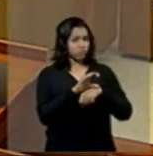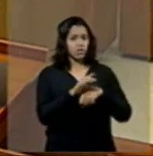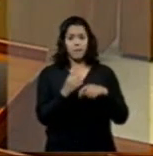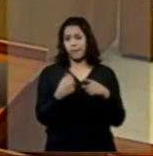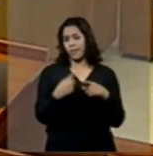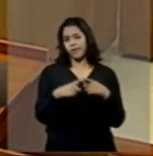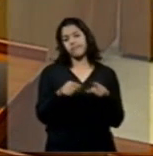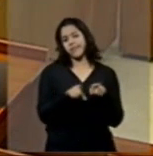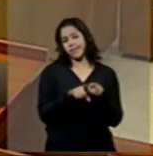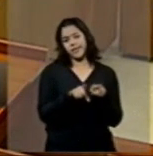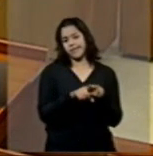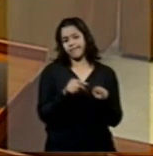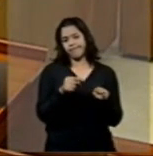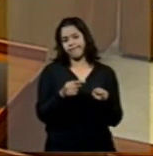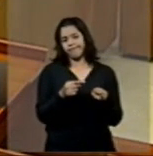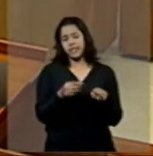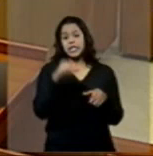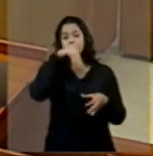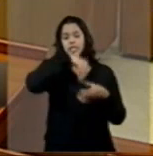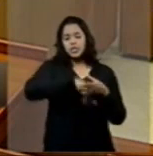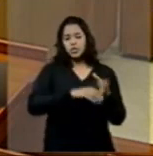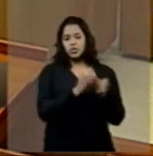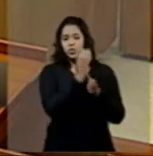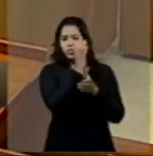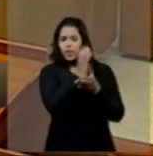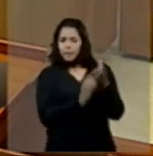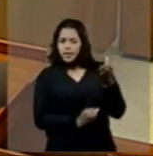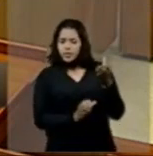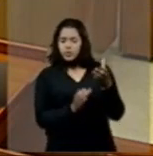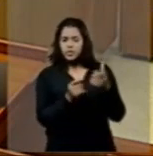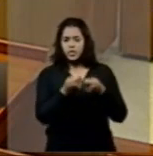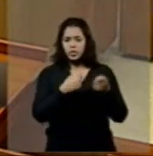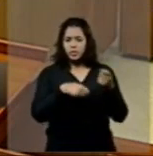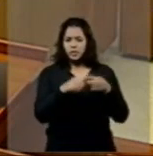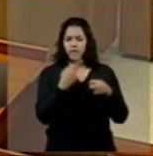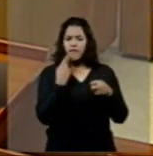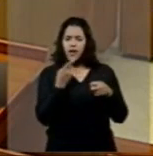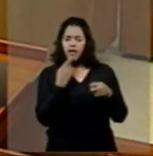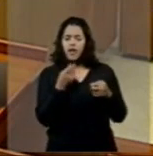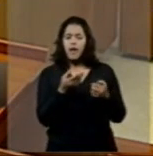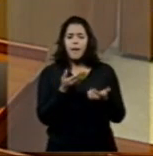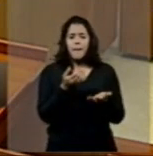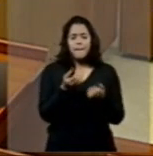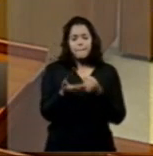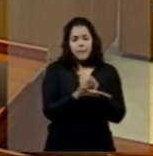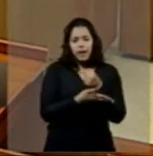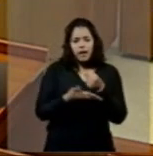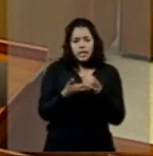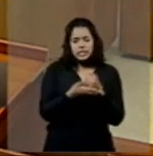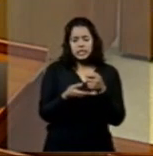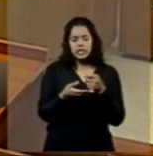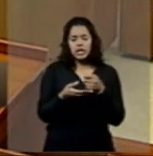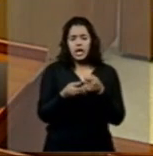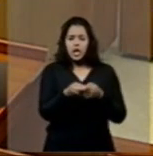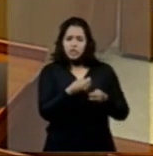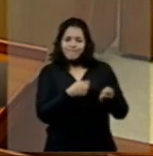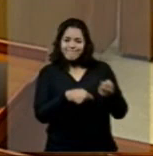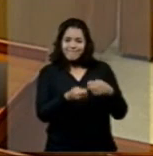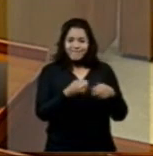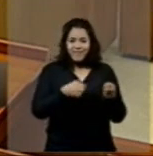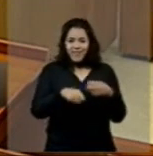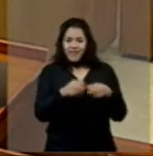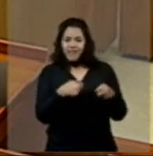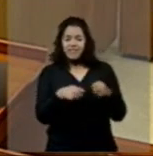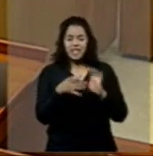porque não poderia, dentro do capítulo econômico da Constituição e dos princípios da atividade econômica, a livre iniciativa, a